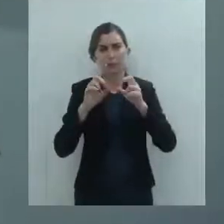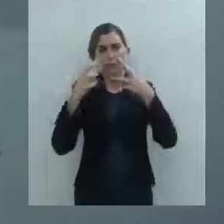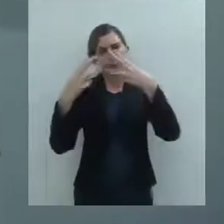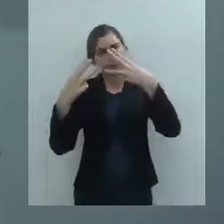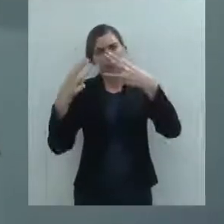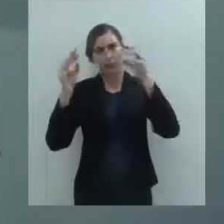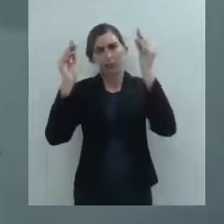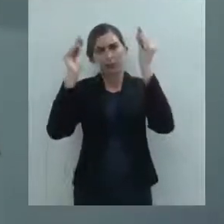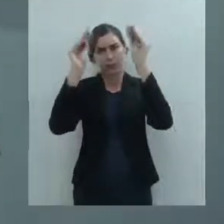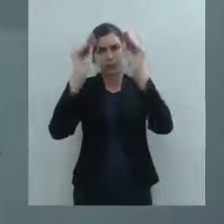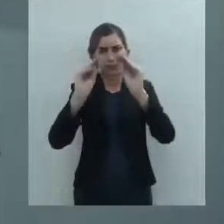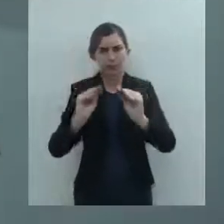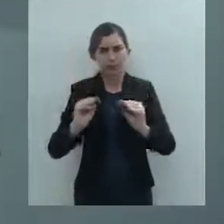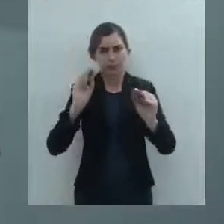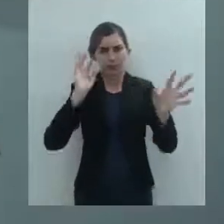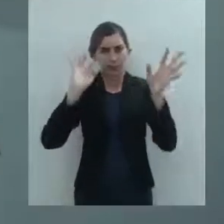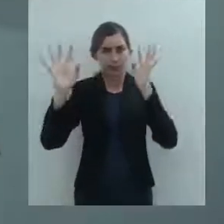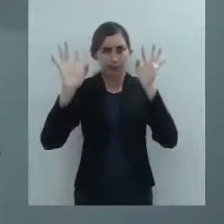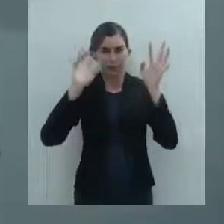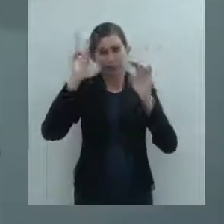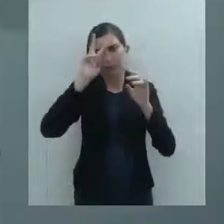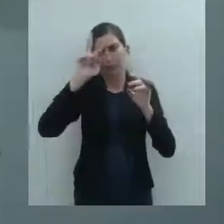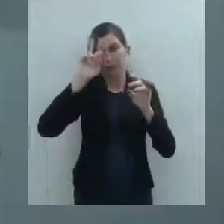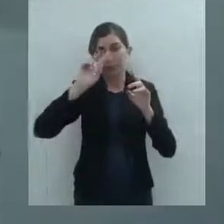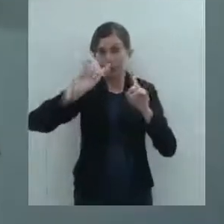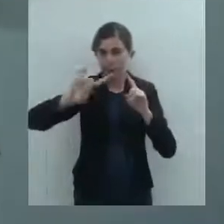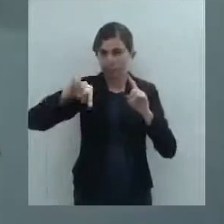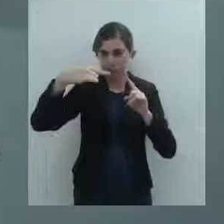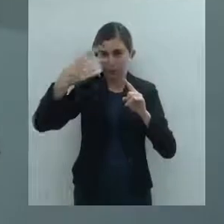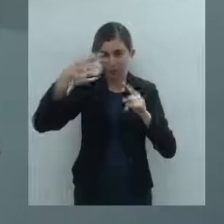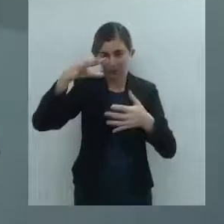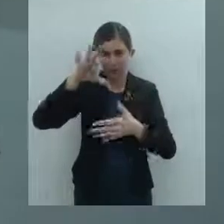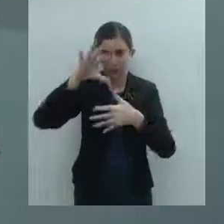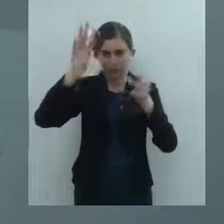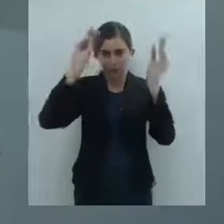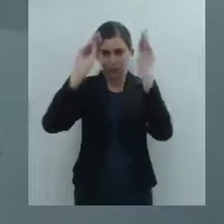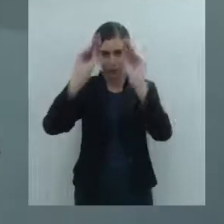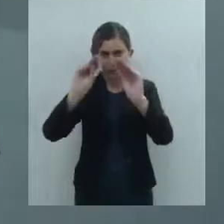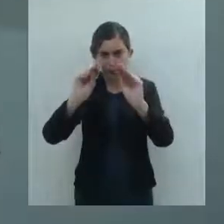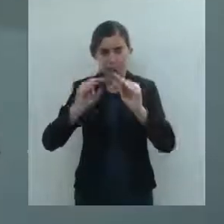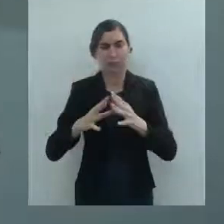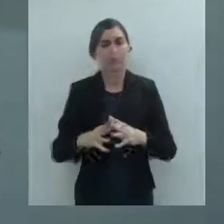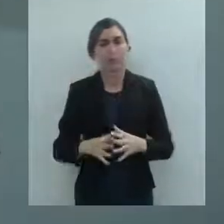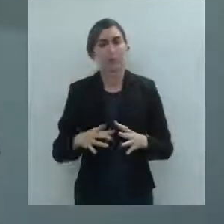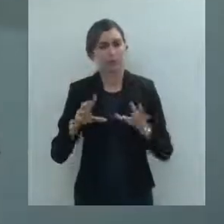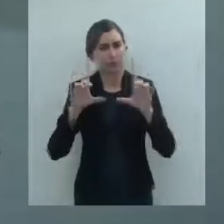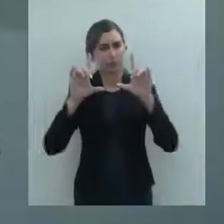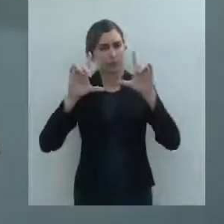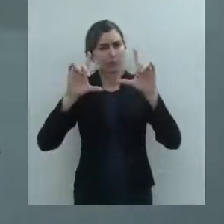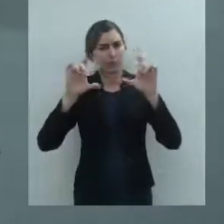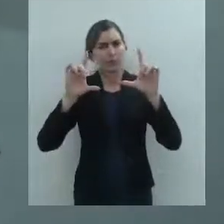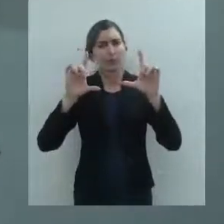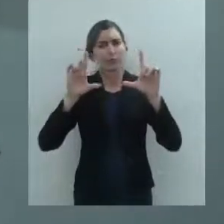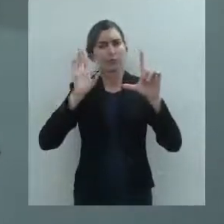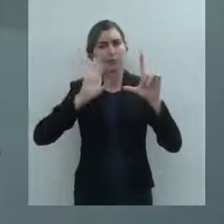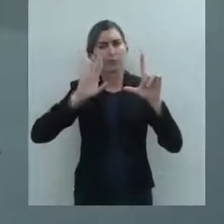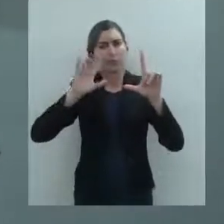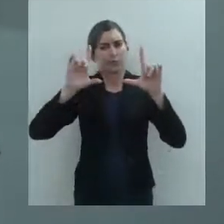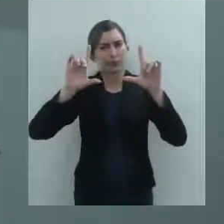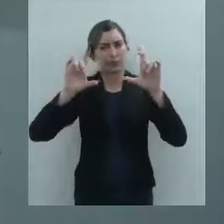correntes do pensamento historiográfico depois que você fizer esse esqueminha tira uma foto bem